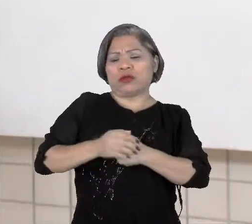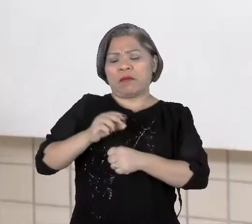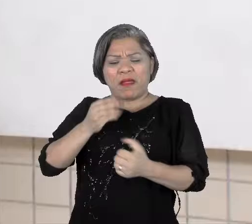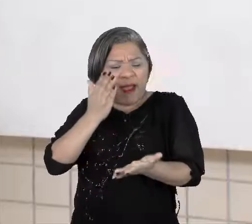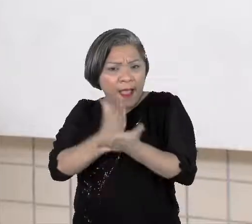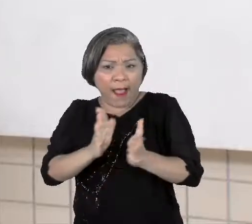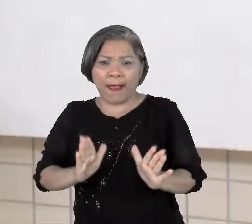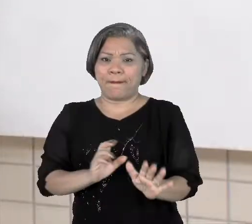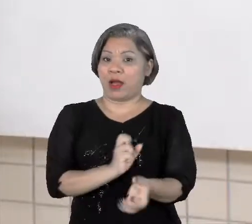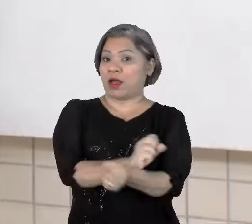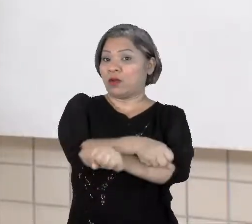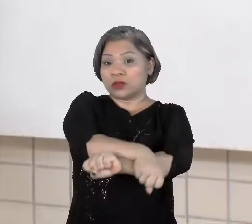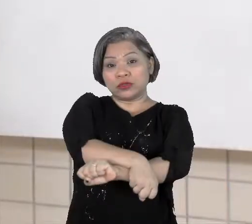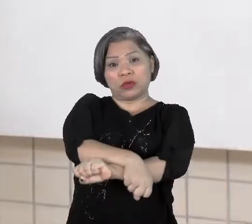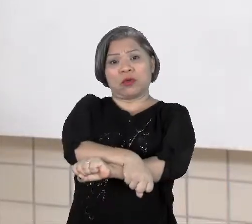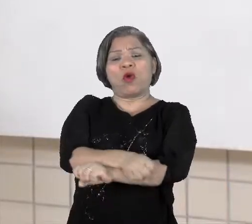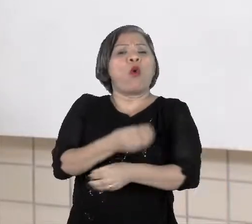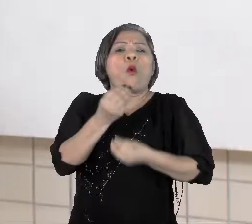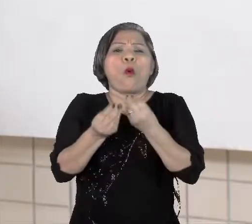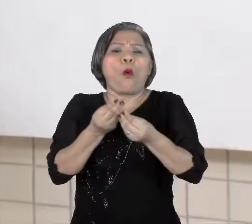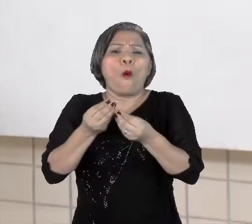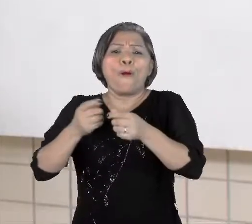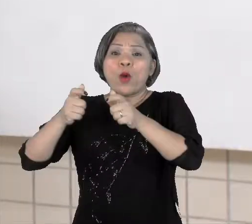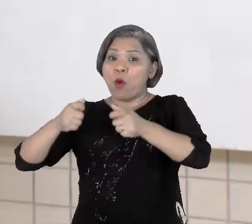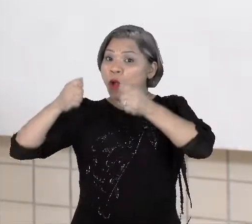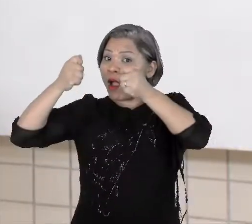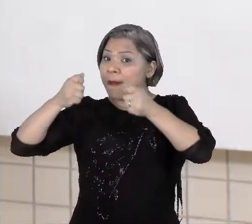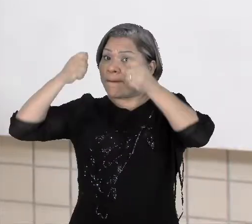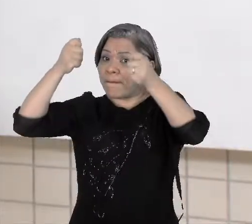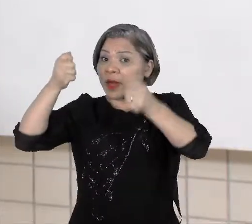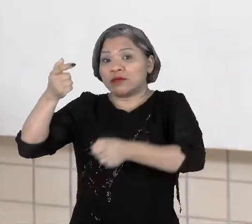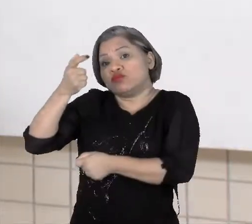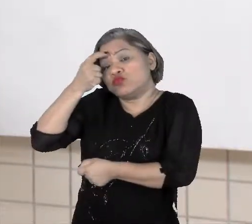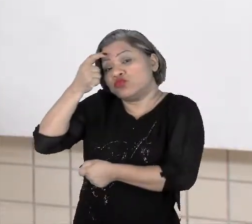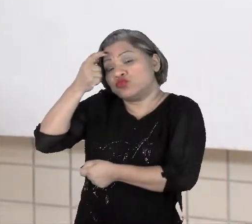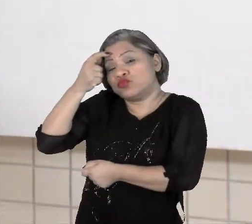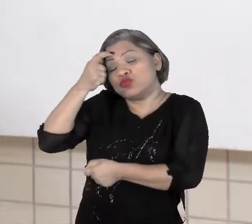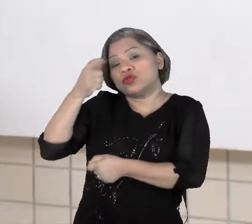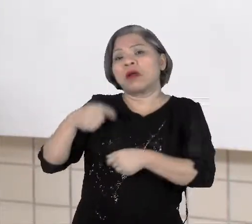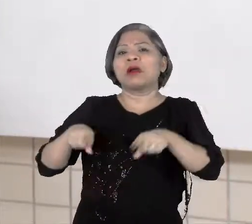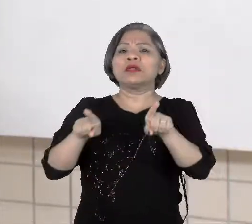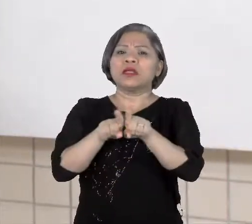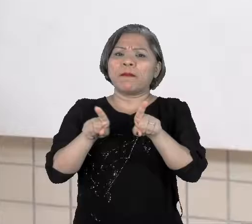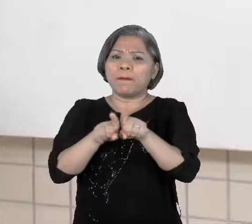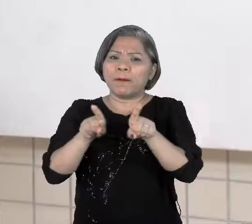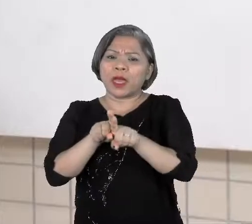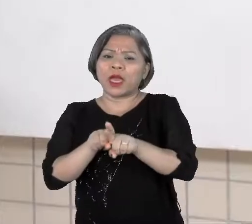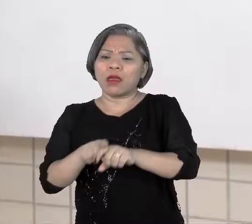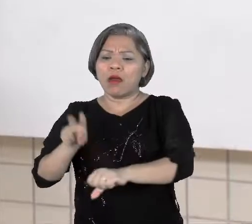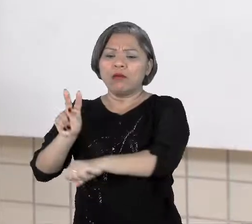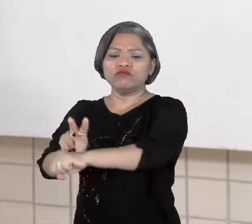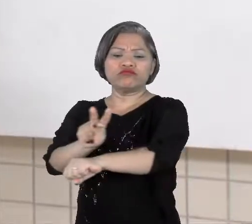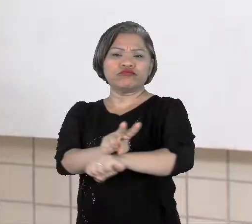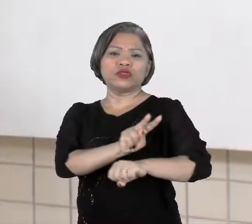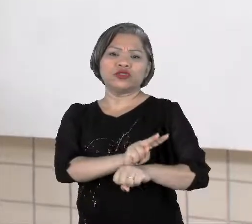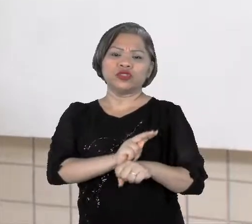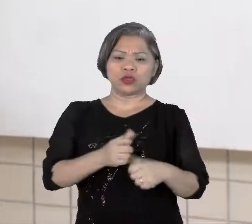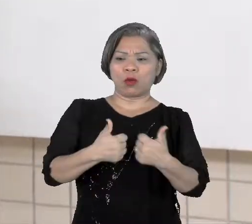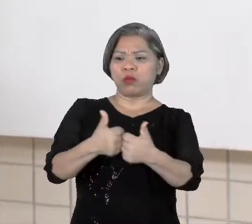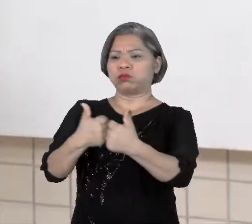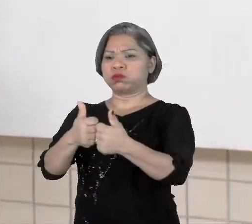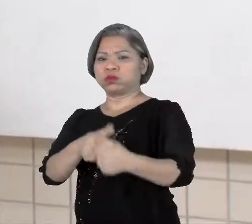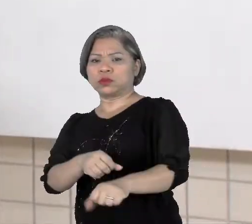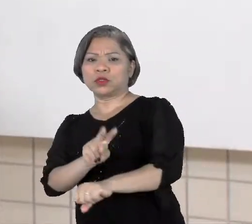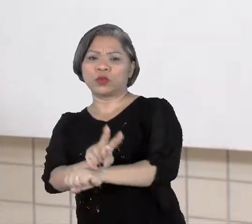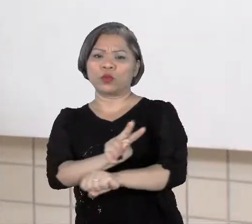de campanhas de conscientização. Também podemos destacar as blitz, e algumas audiências públicas relacionadas